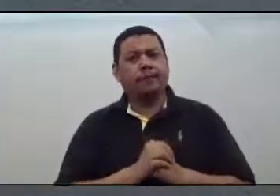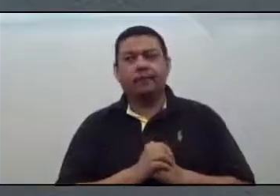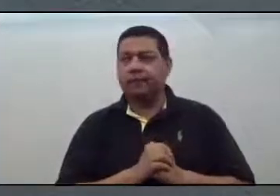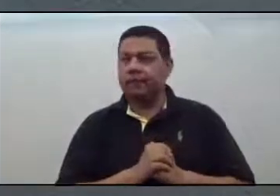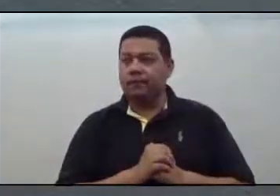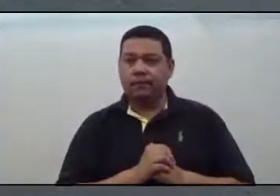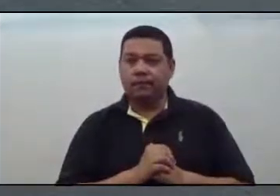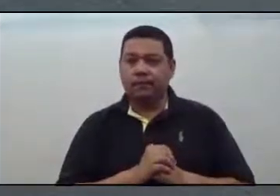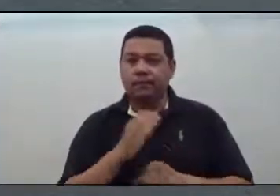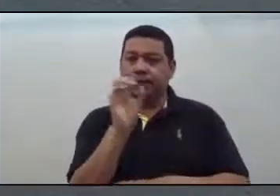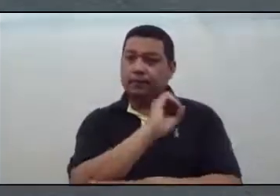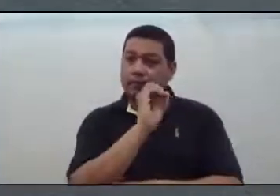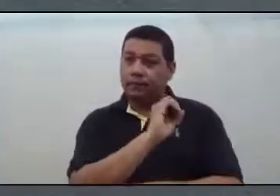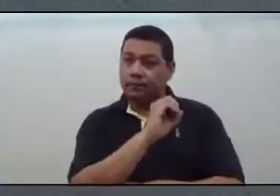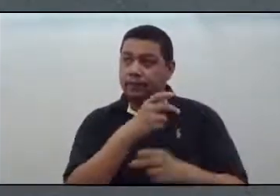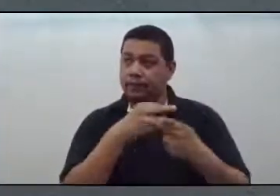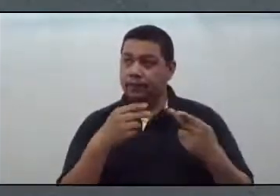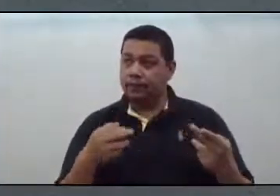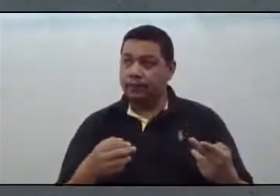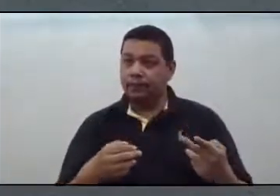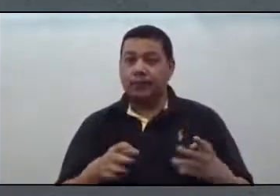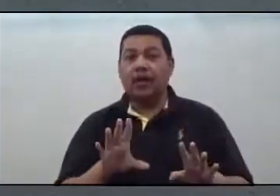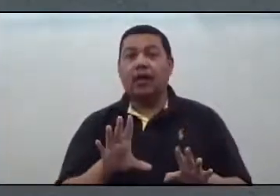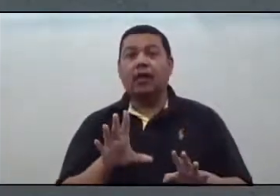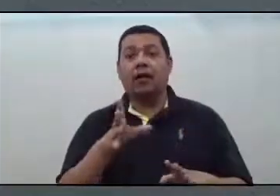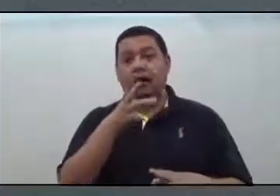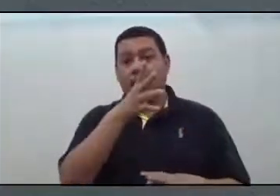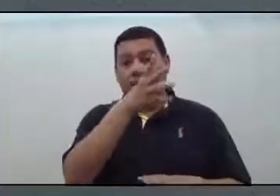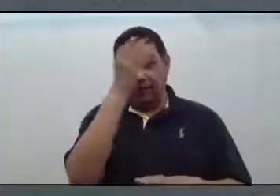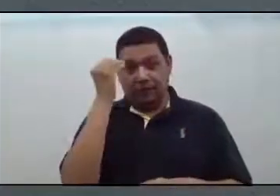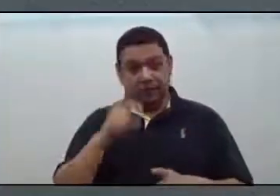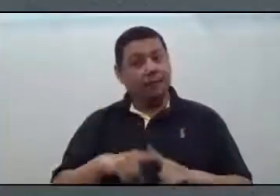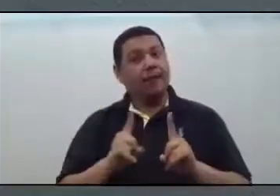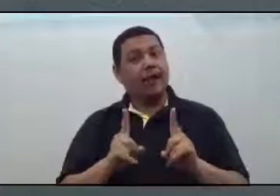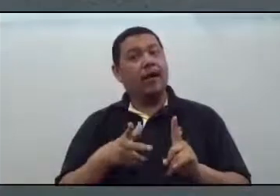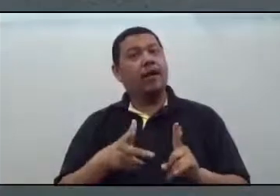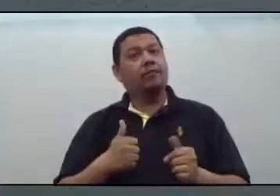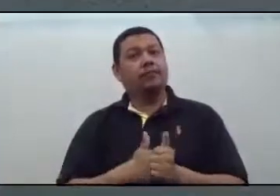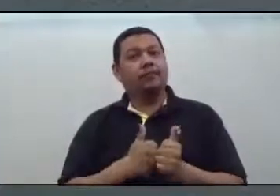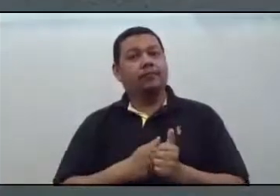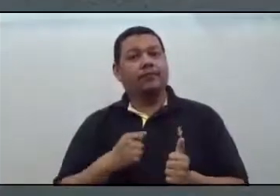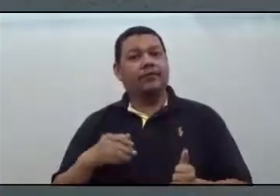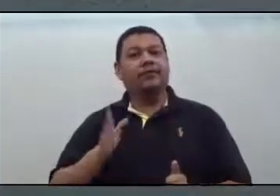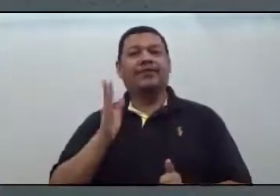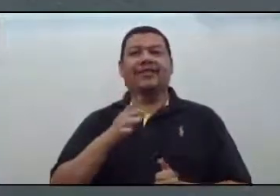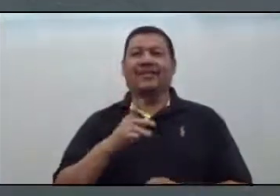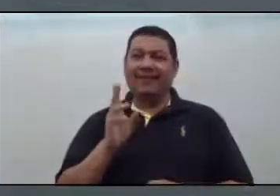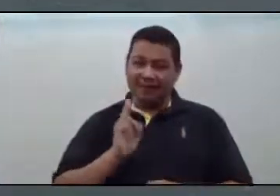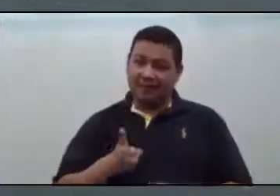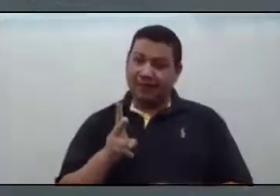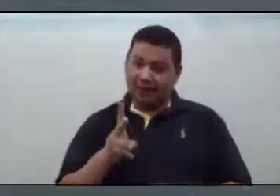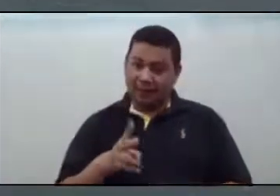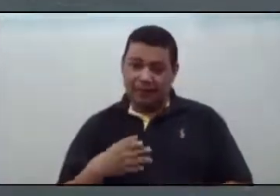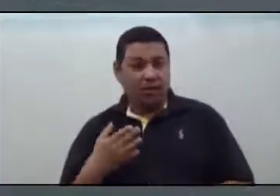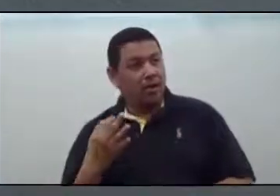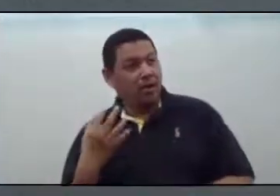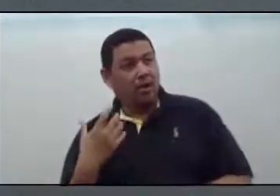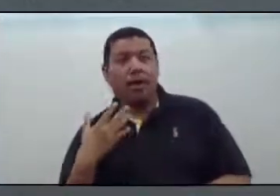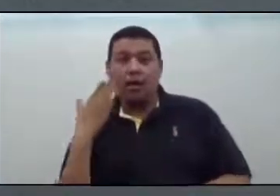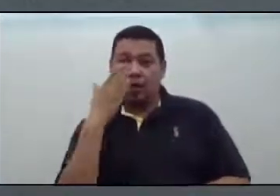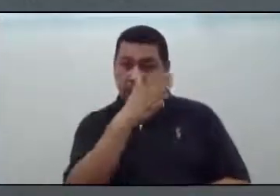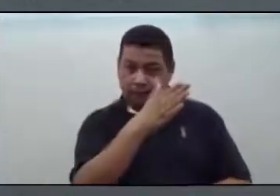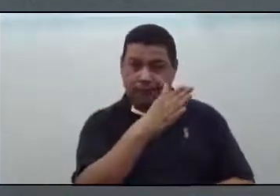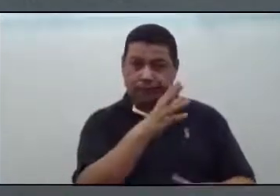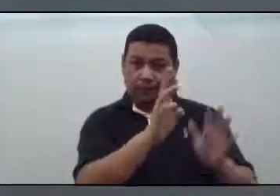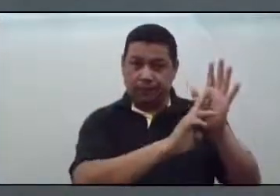de trânsito, e acabou passando batido, mas sempre na minha vinda do distrito do Riozinho para